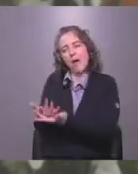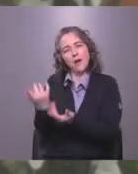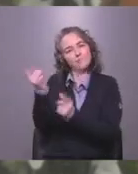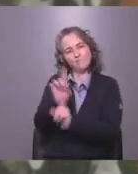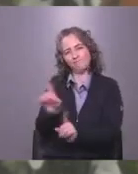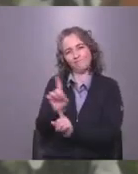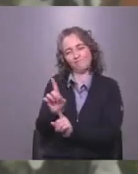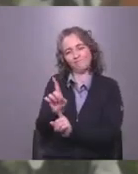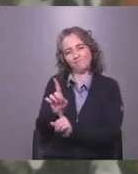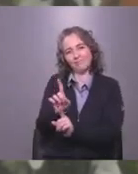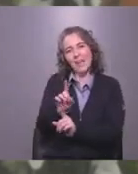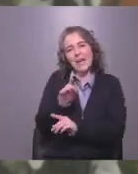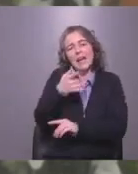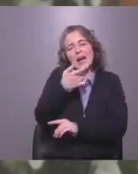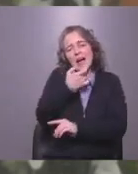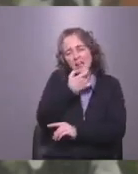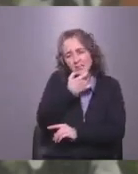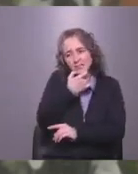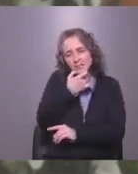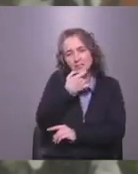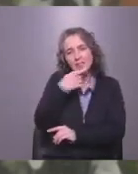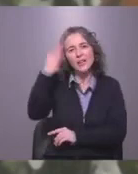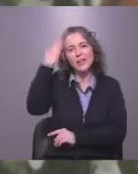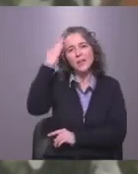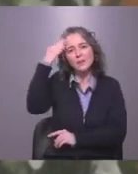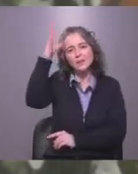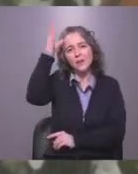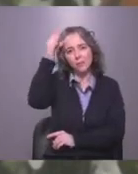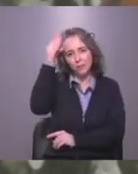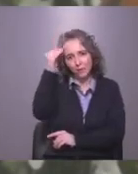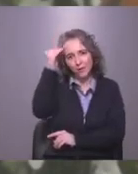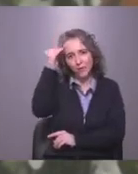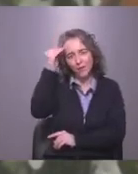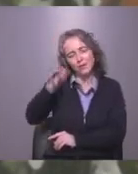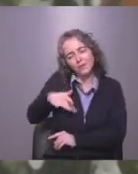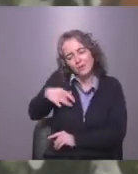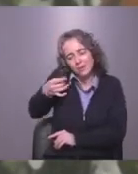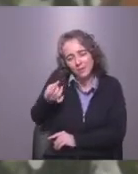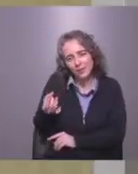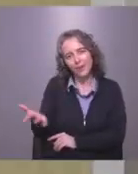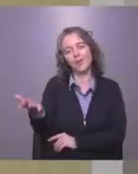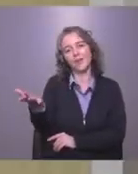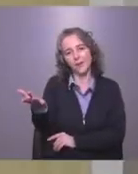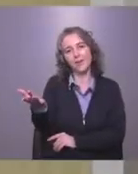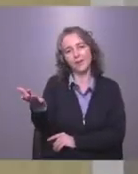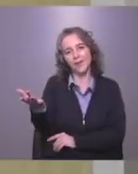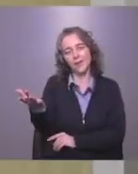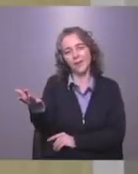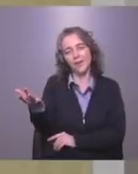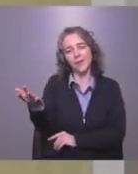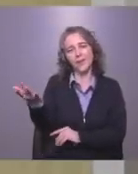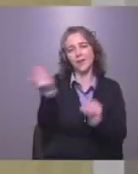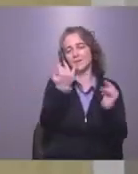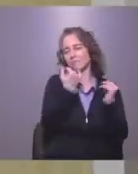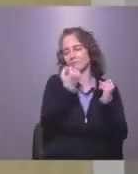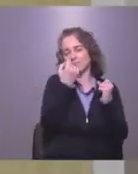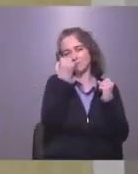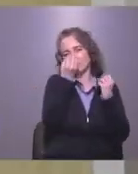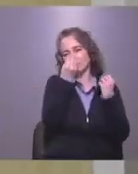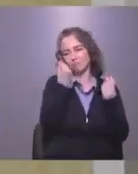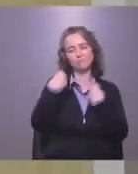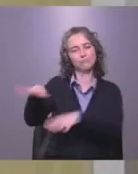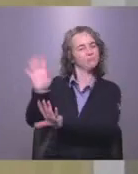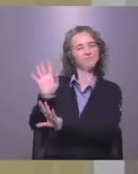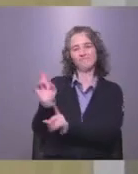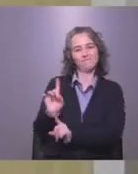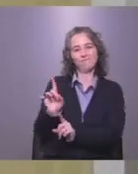Se a sua mente enfraquece, sê indulgente para com ele e não o desprezes, tu